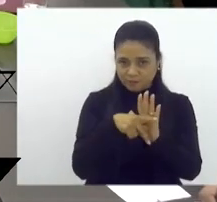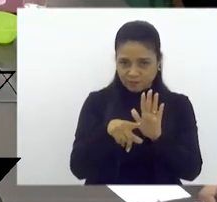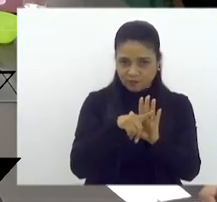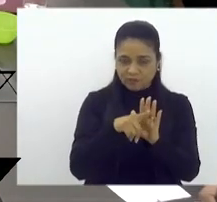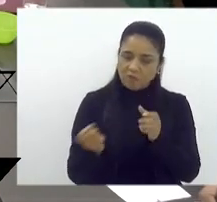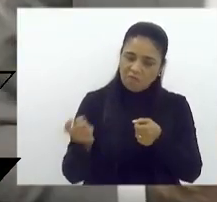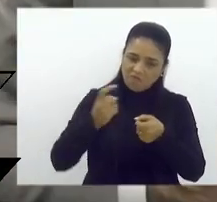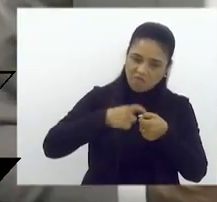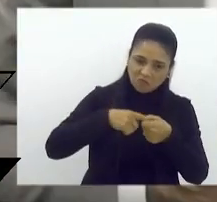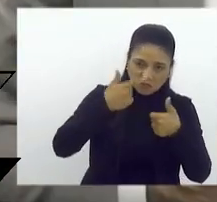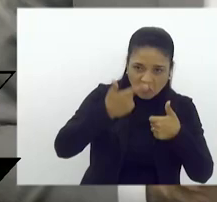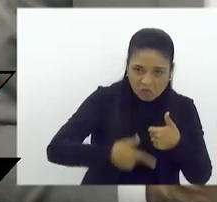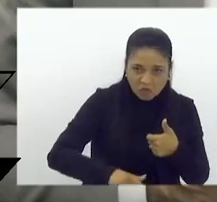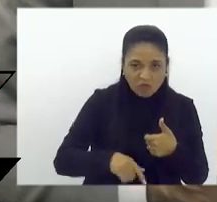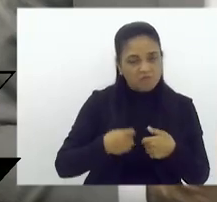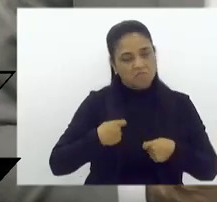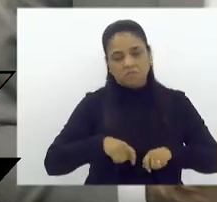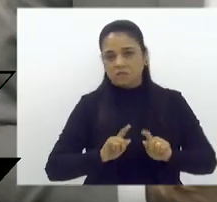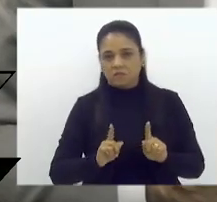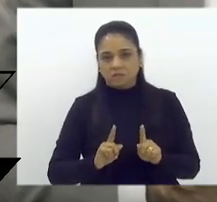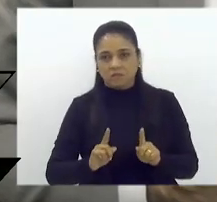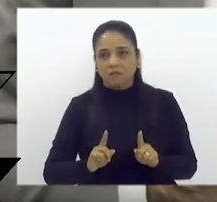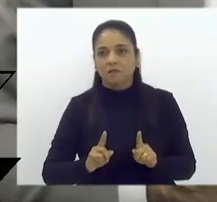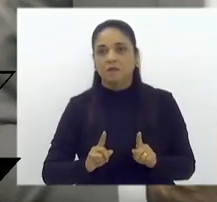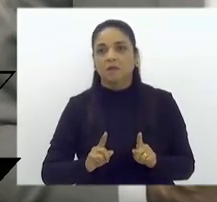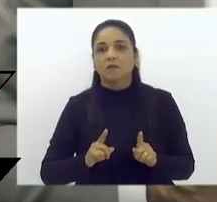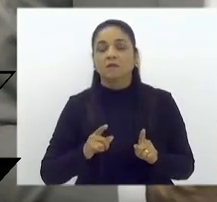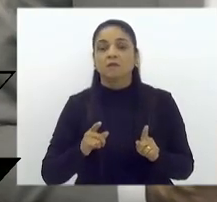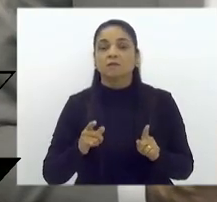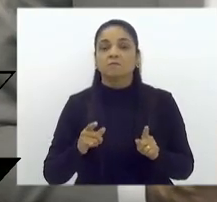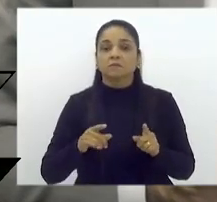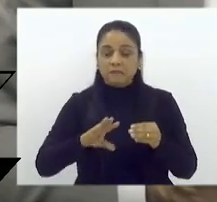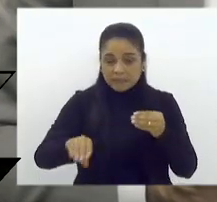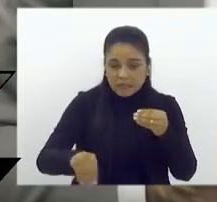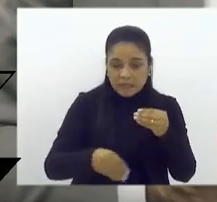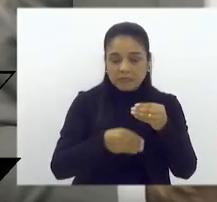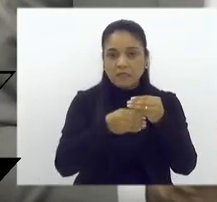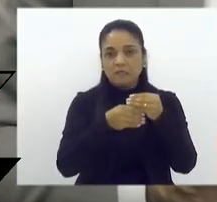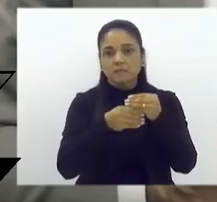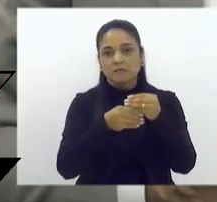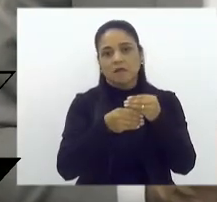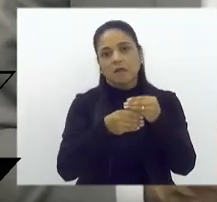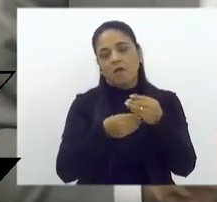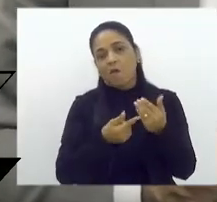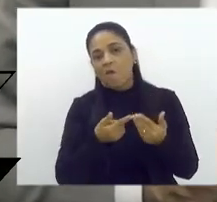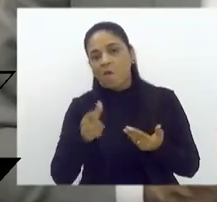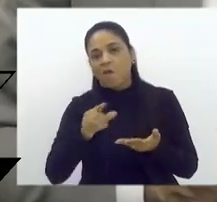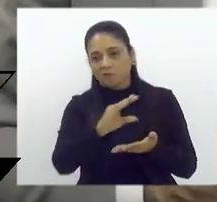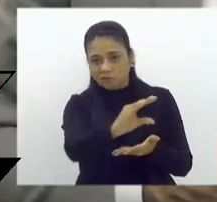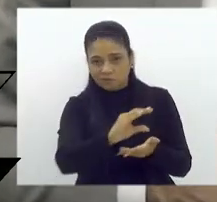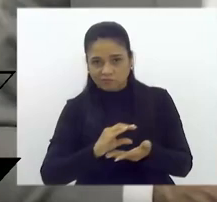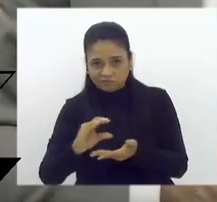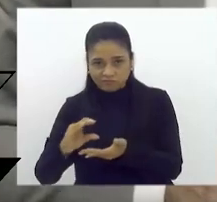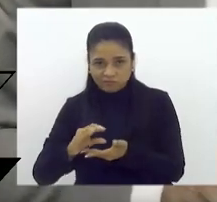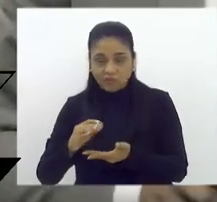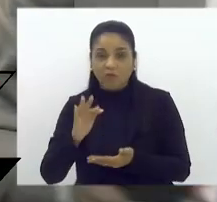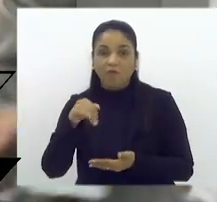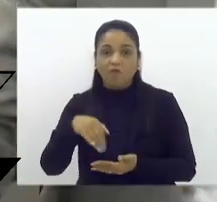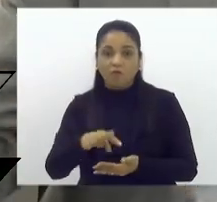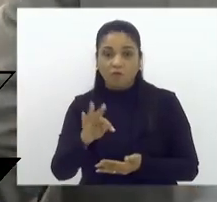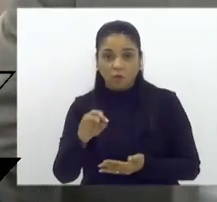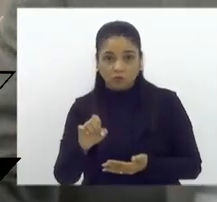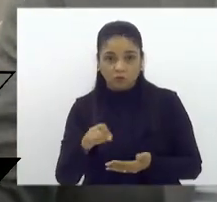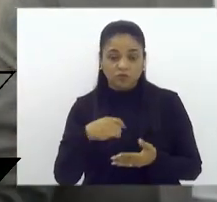precisar voltar à Comissão de Constituição e Justiça, que possa anexar outras fontes, além deixando em aberto. Perfeito. O projeto não foi